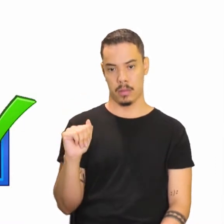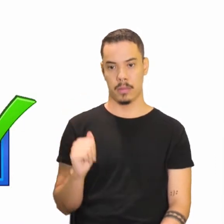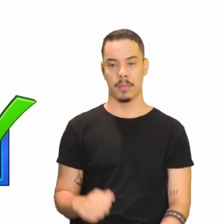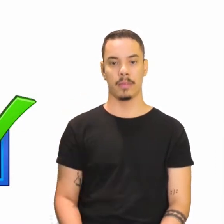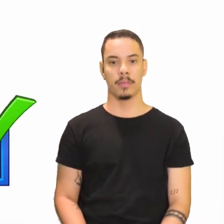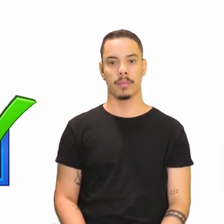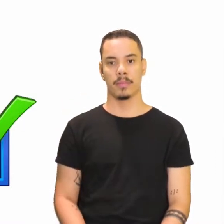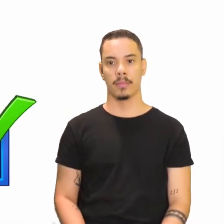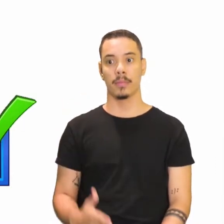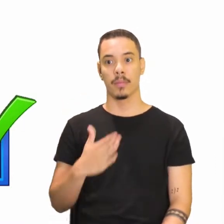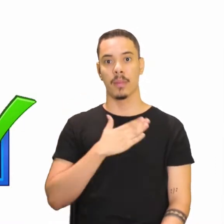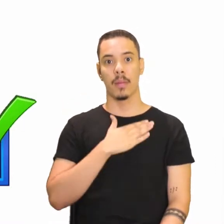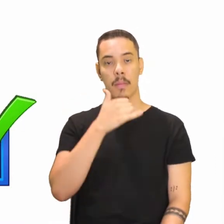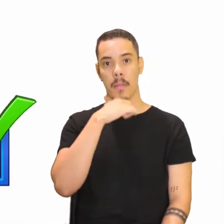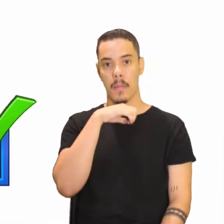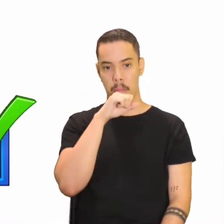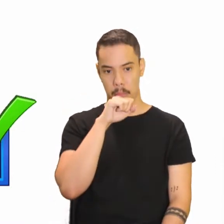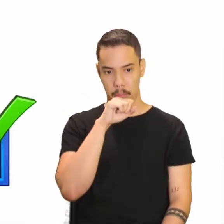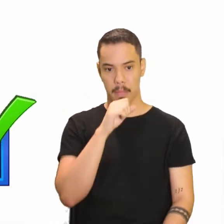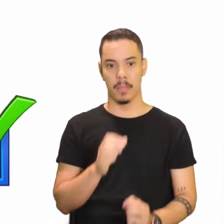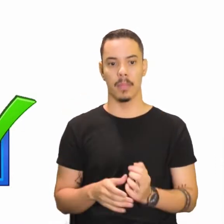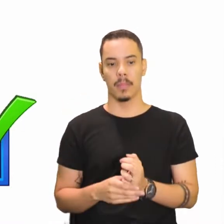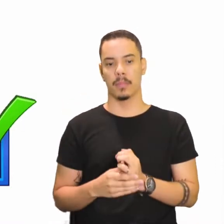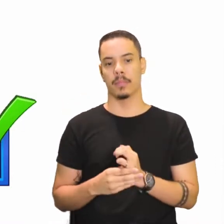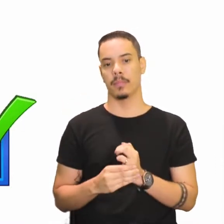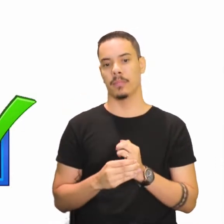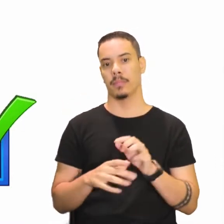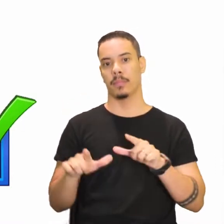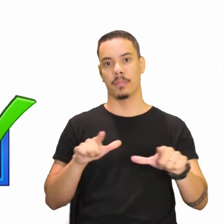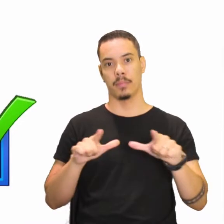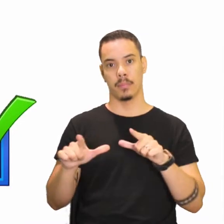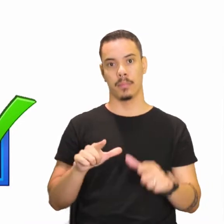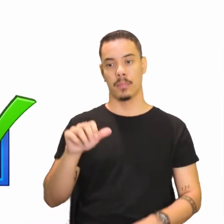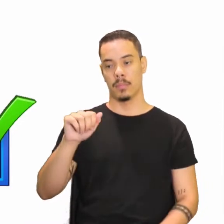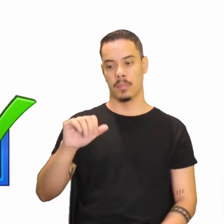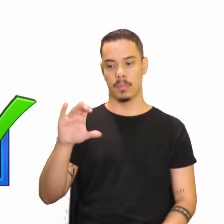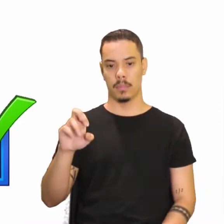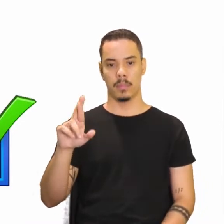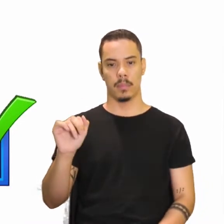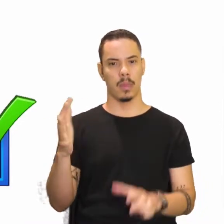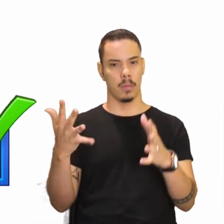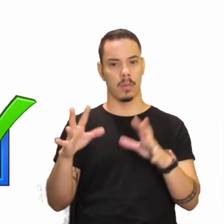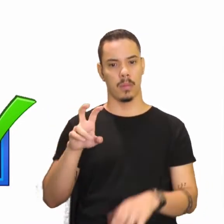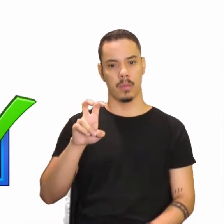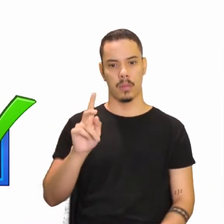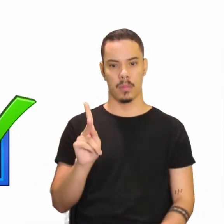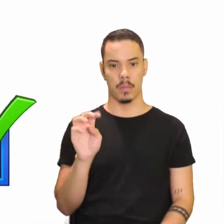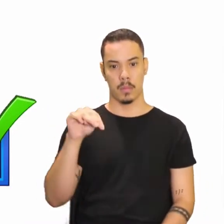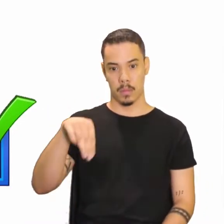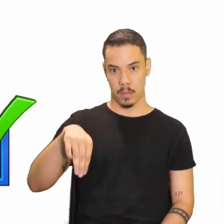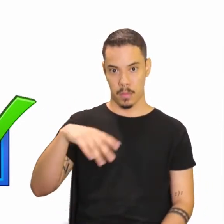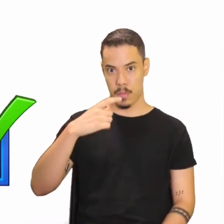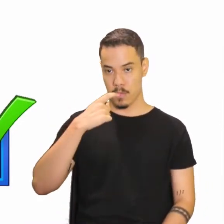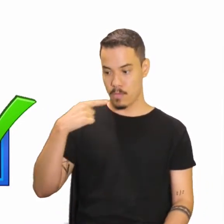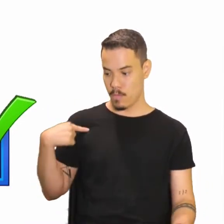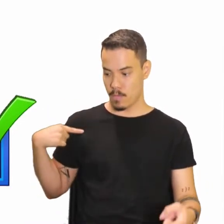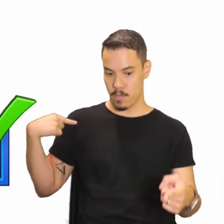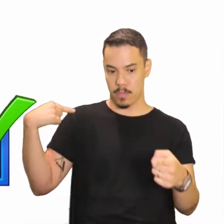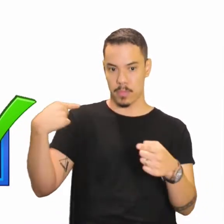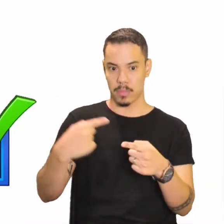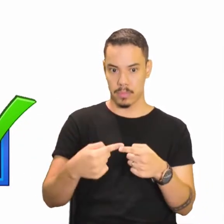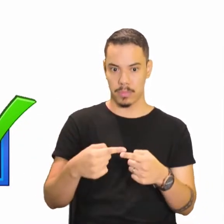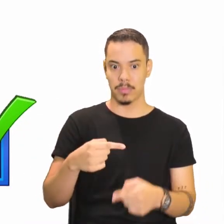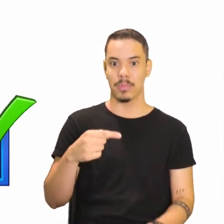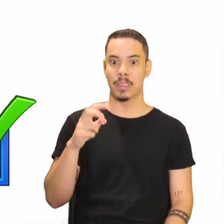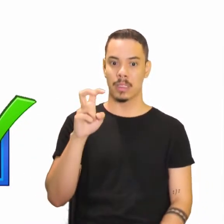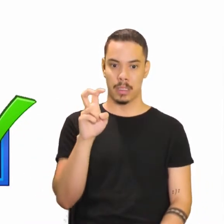Minha mãe trabalha a cerca de 15 quilômetros daqui. Olha só, amado, que